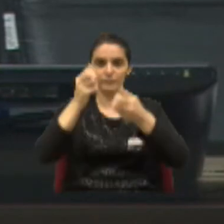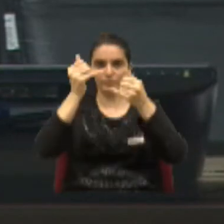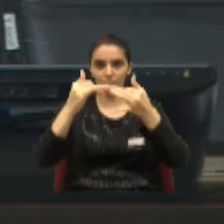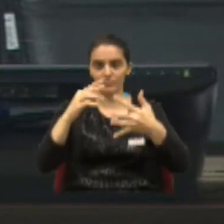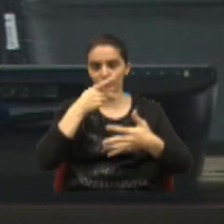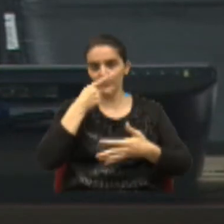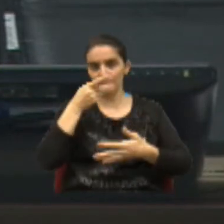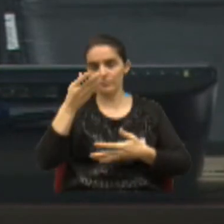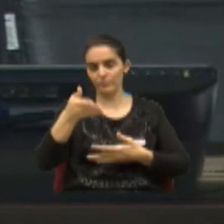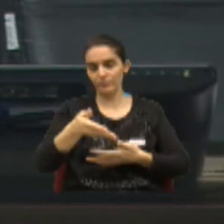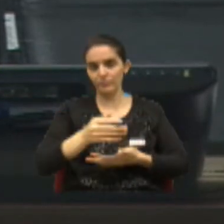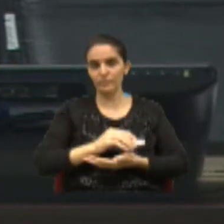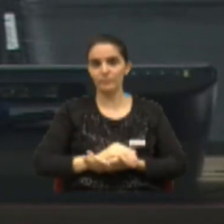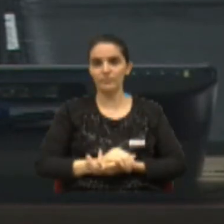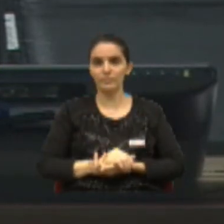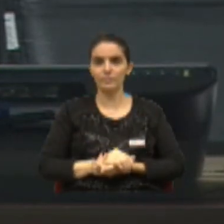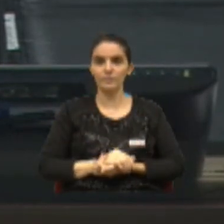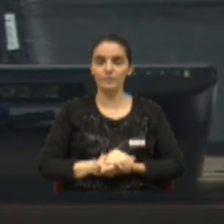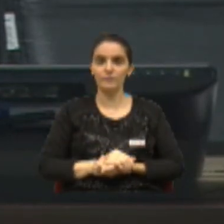agora.